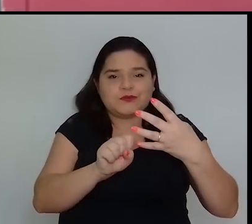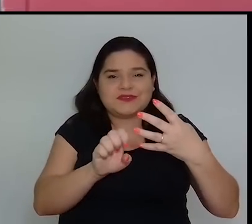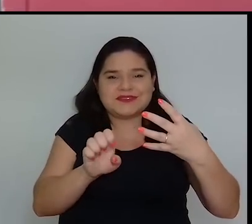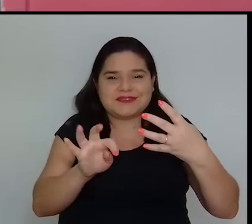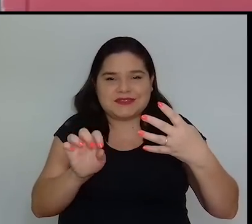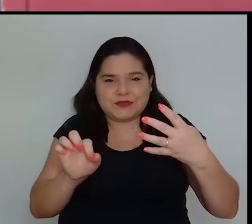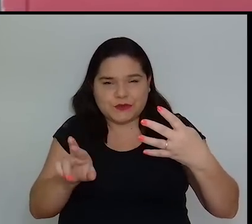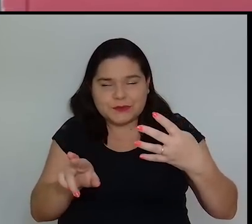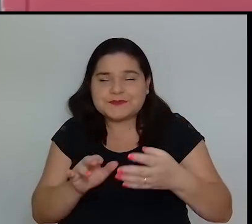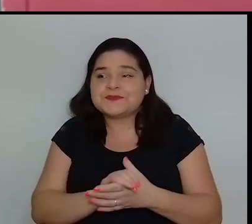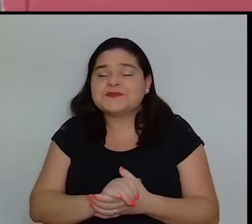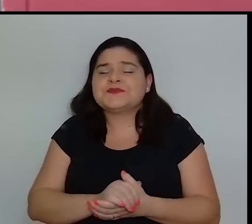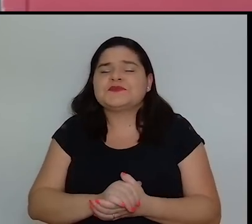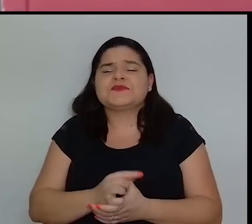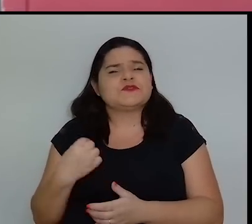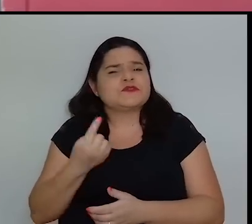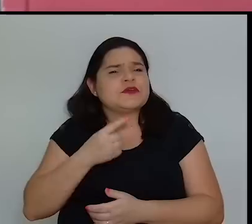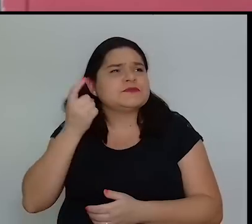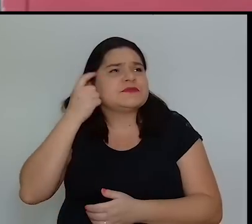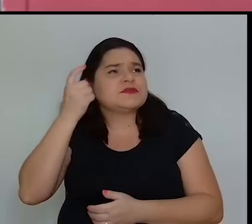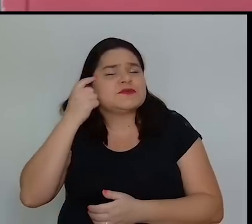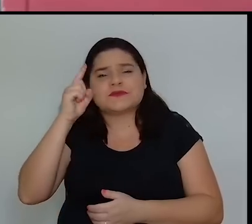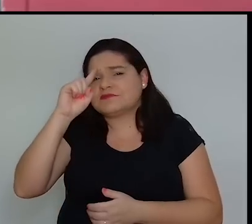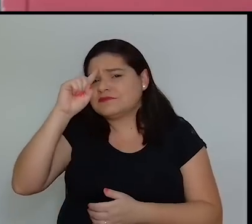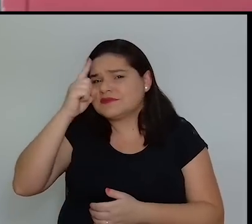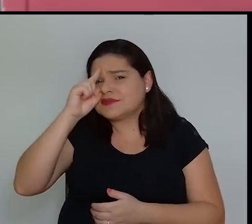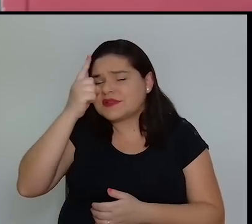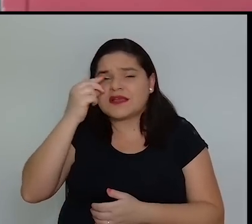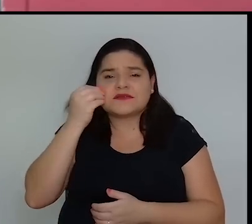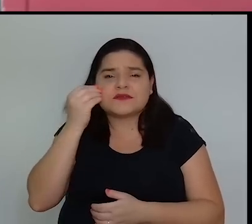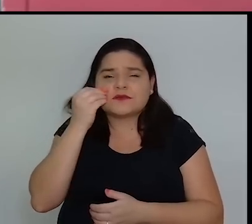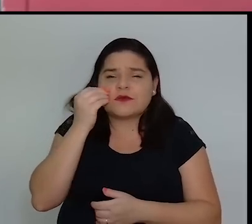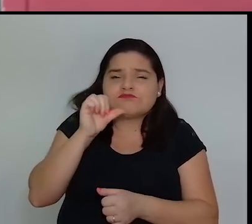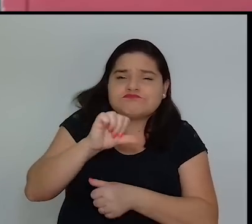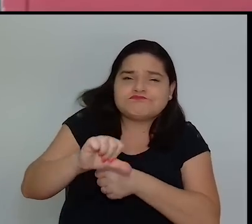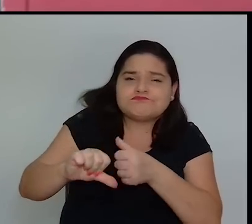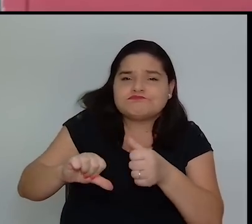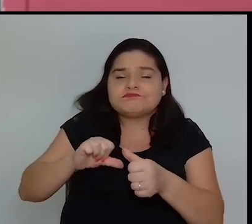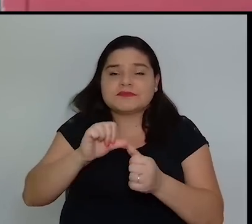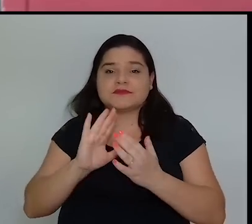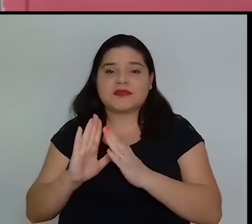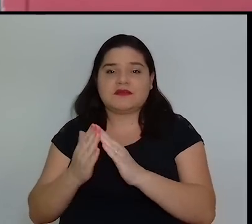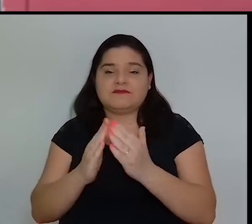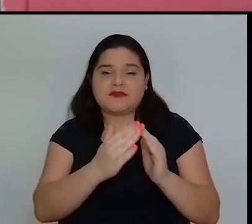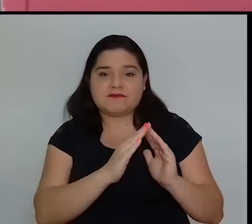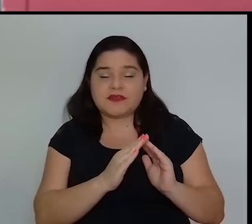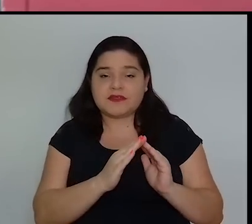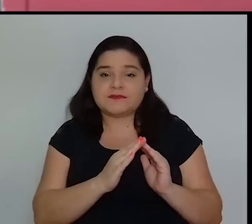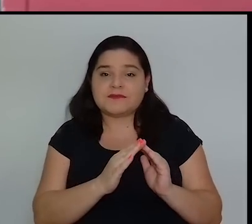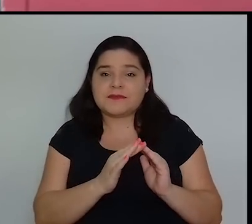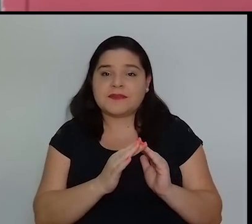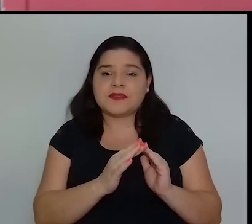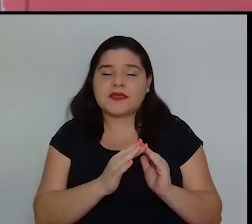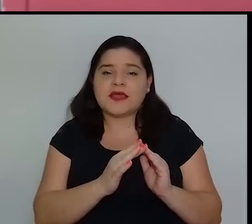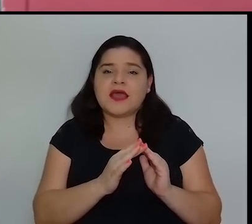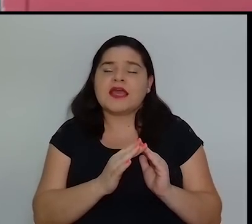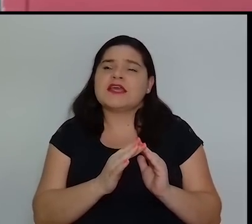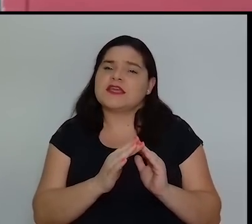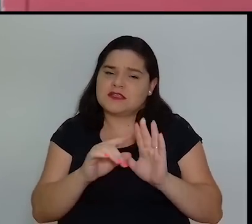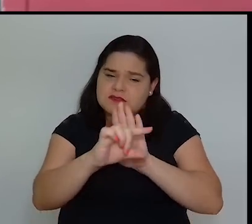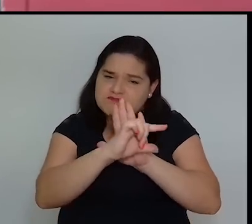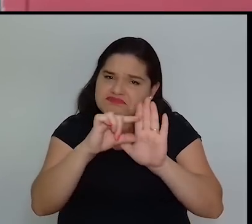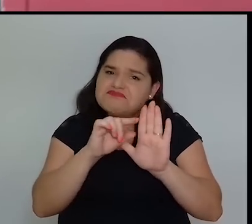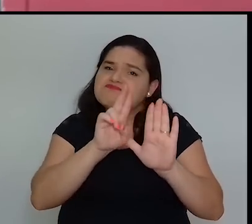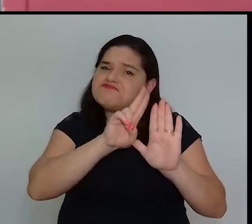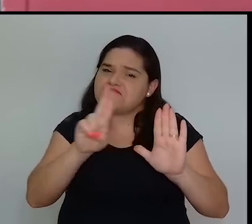gente pensou teve a ideia de tanta transformar favela e não permitir que esse nome fosse apagado fosse